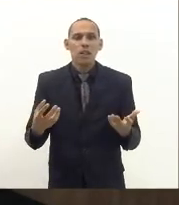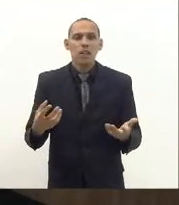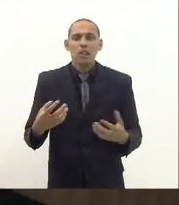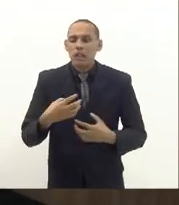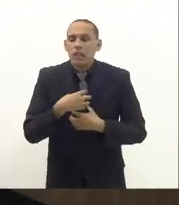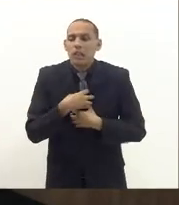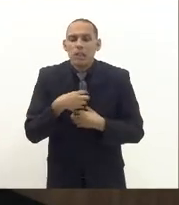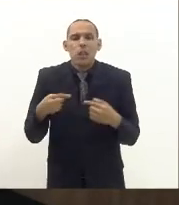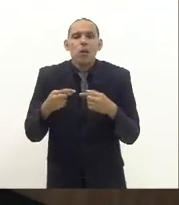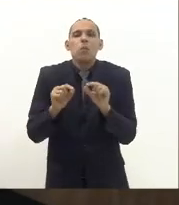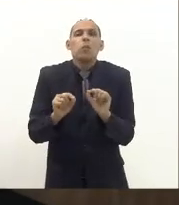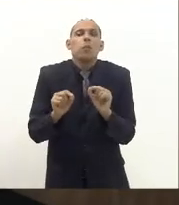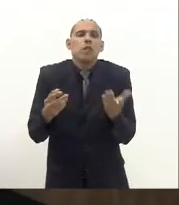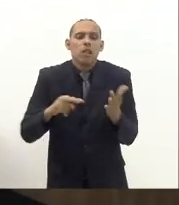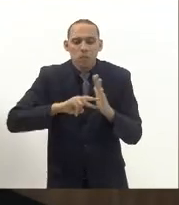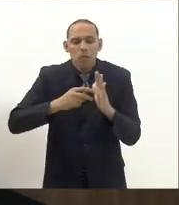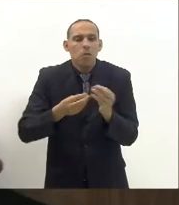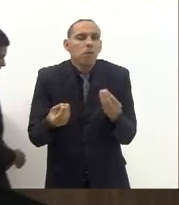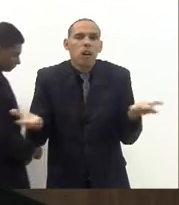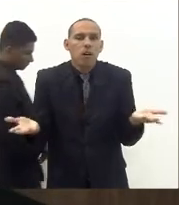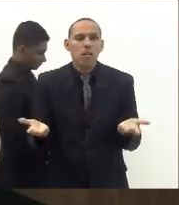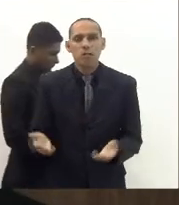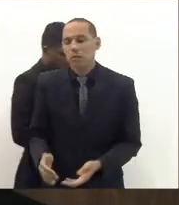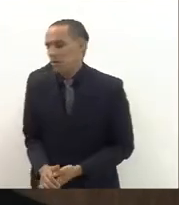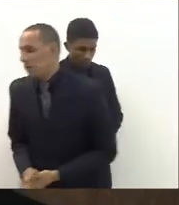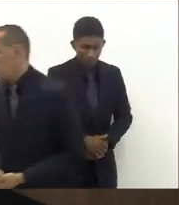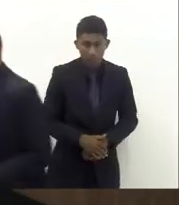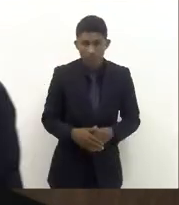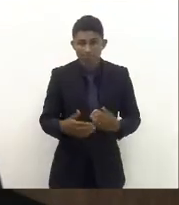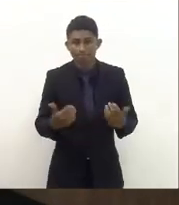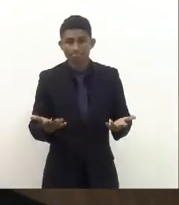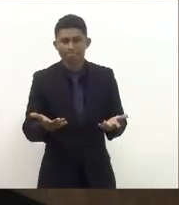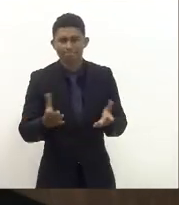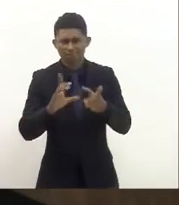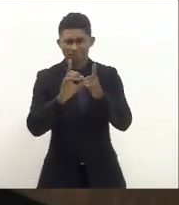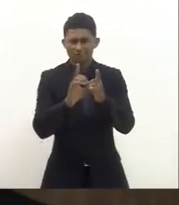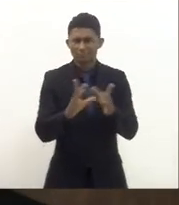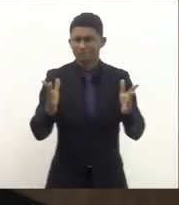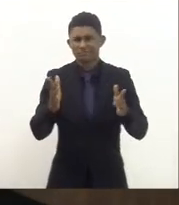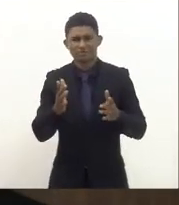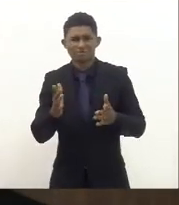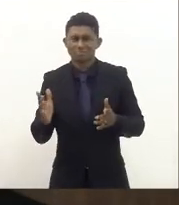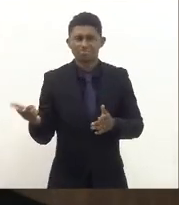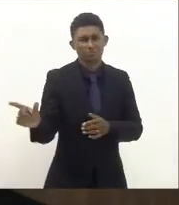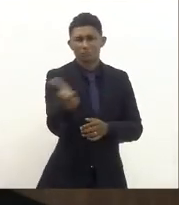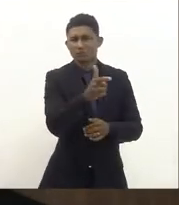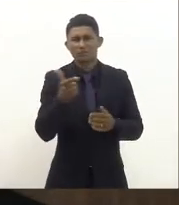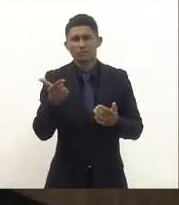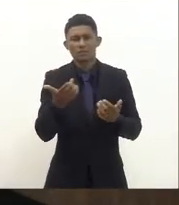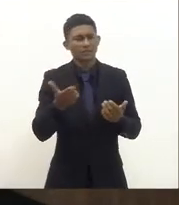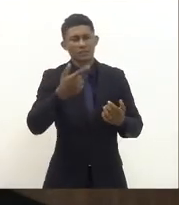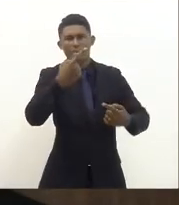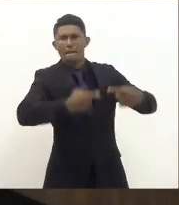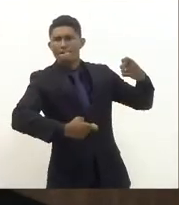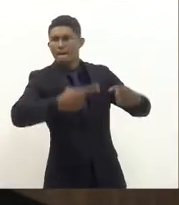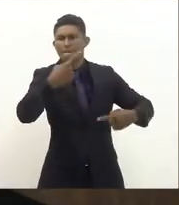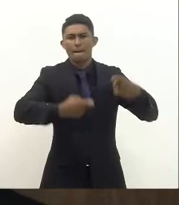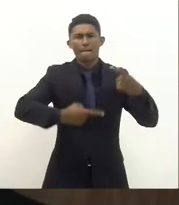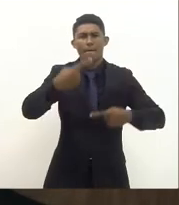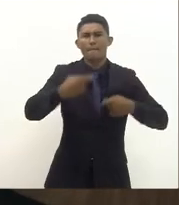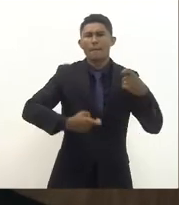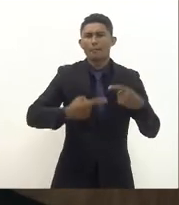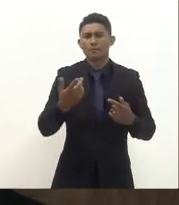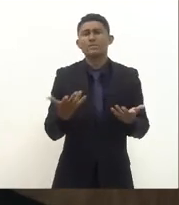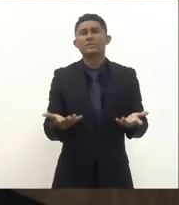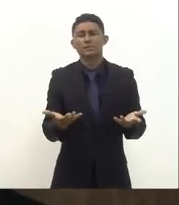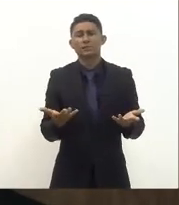Estado então não temos uma democracia não temos um estado temos um cenário de guerra e não é isso